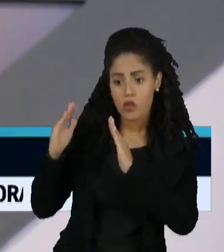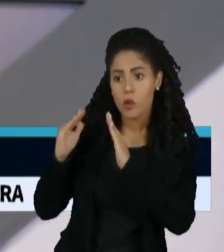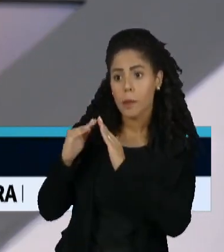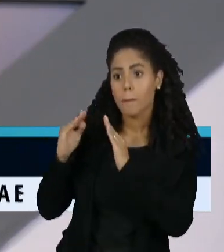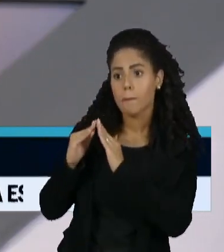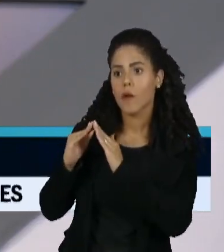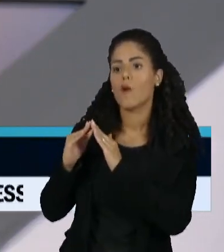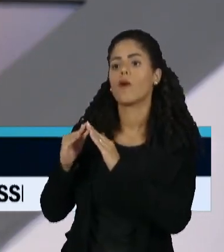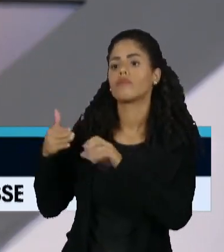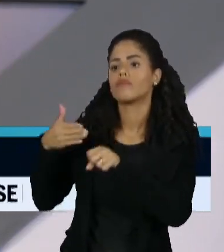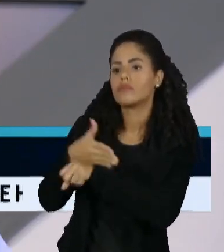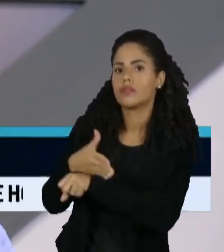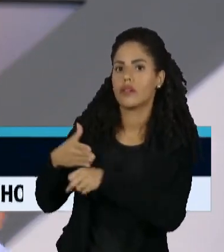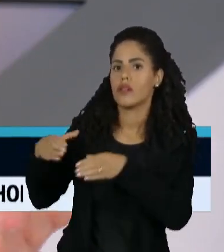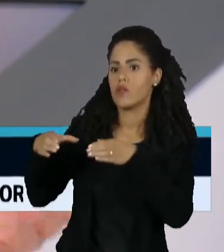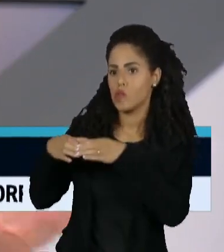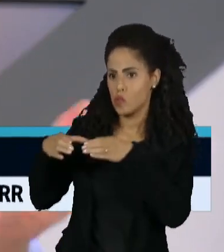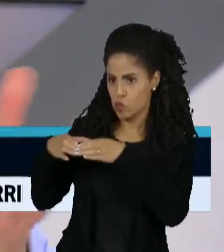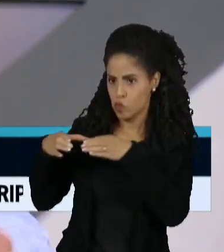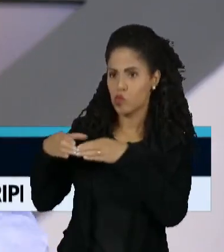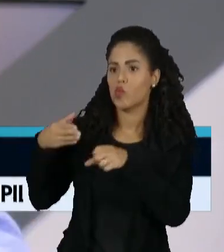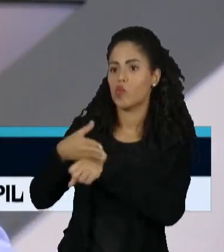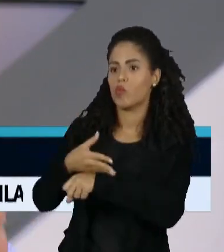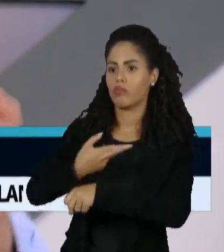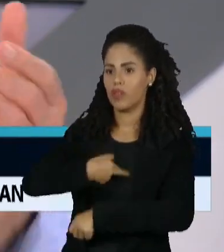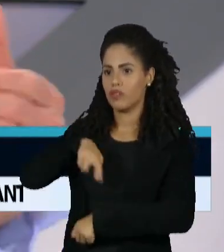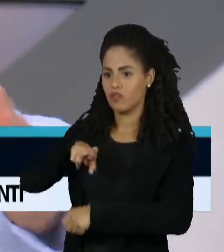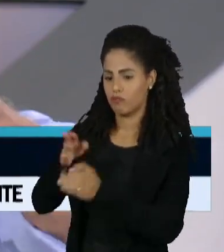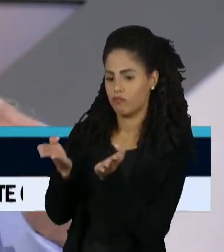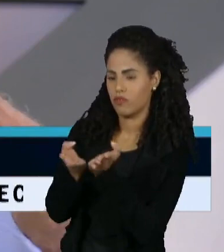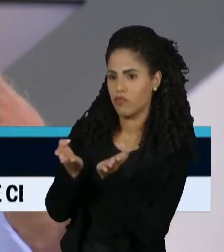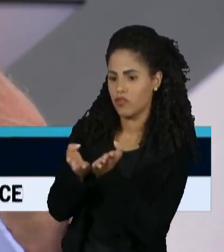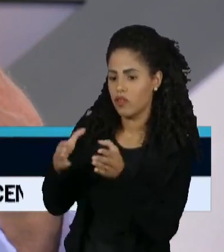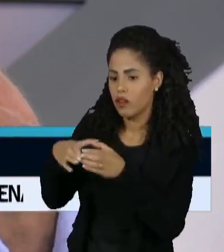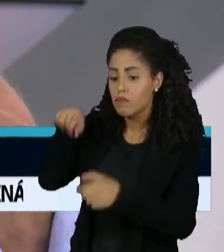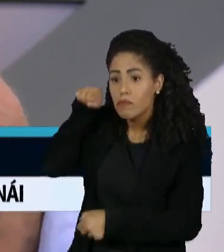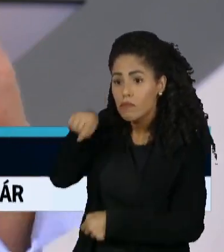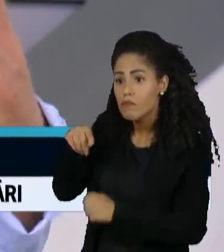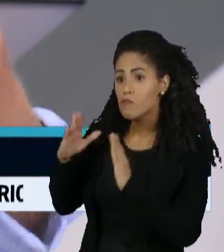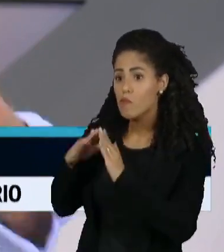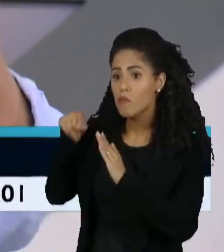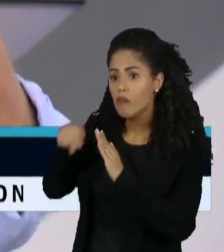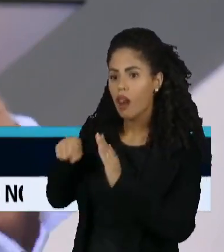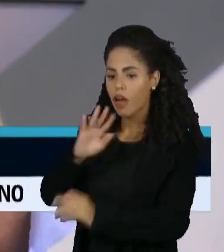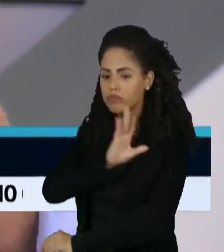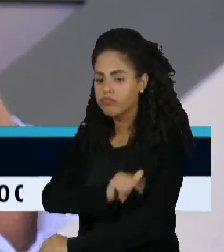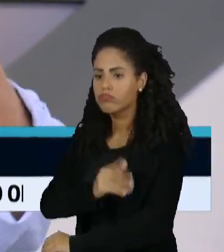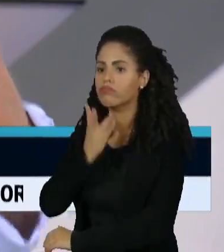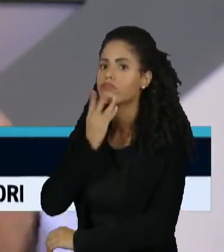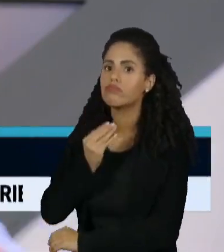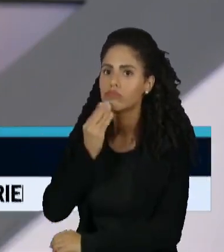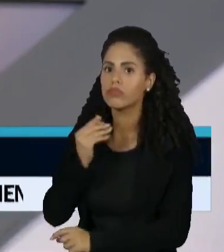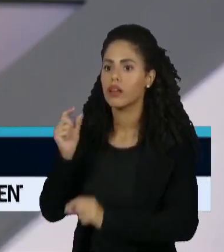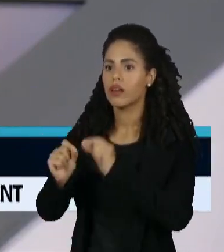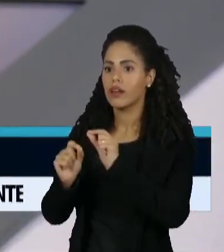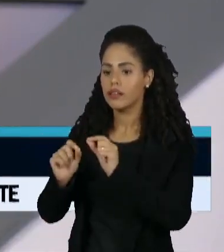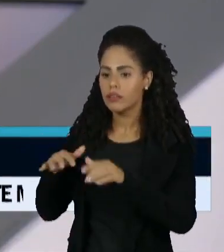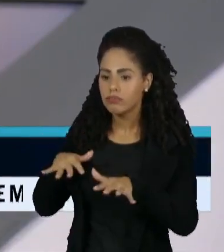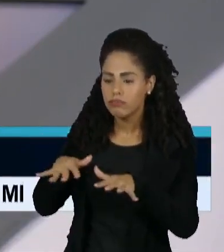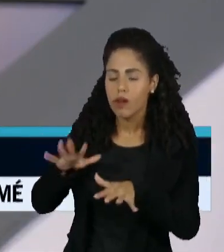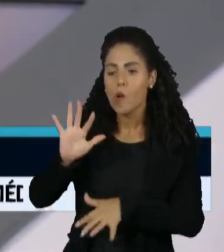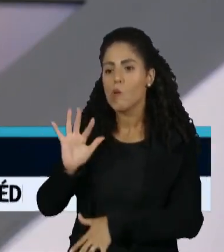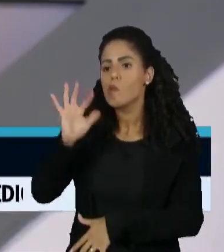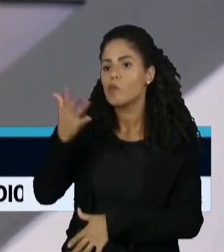de grupos, de principalmente evangélicos, sim, não é, Dimas? Que se locomovem com